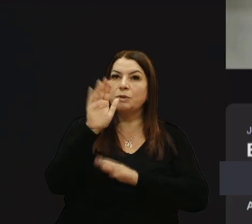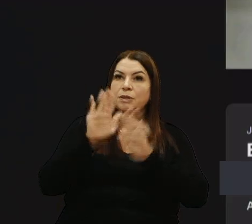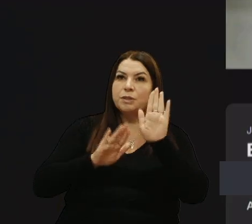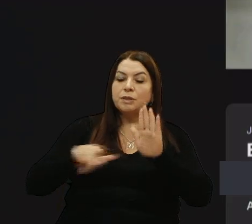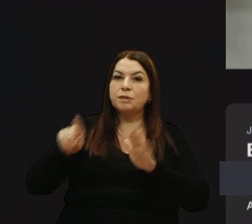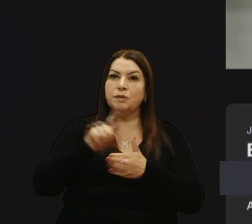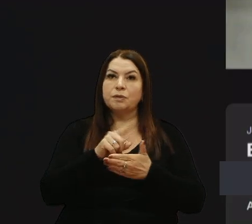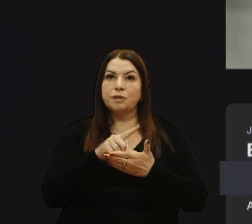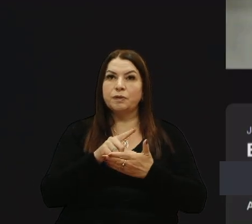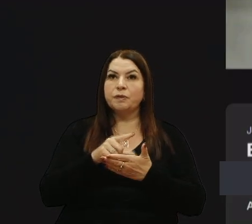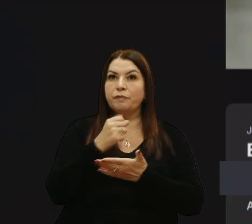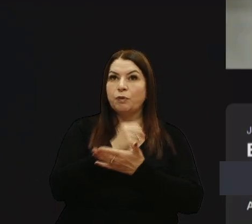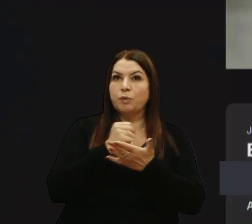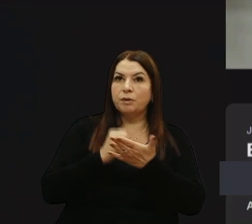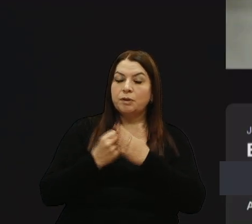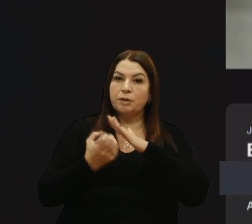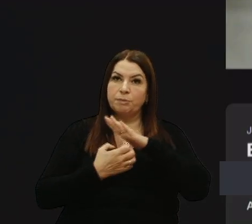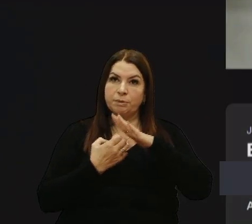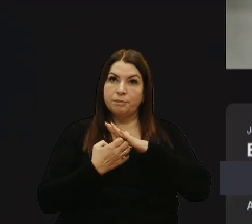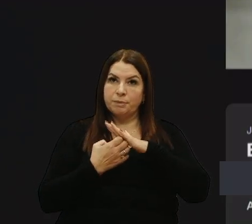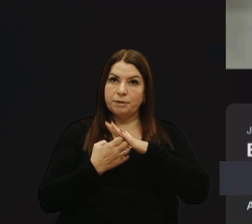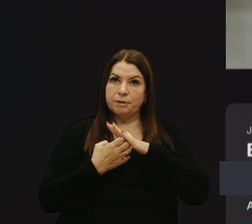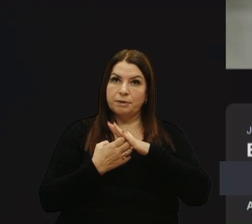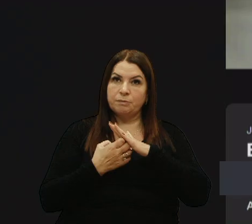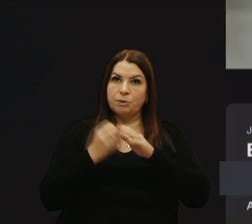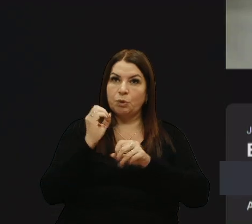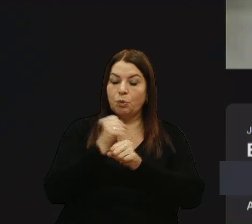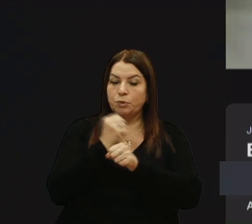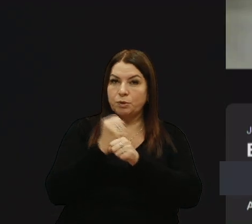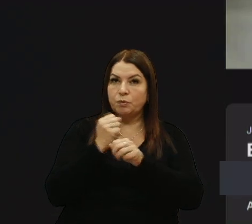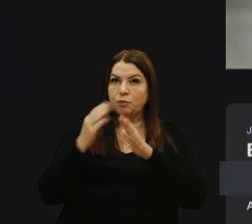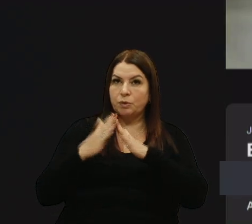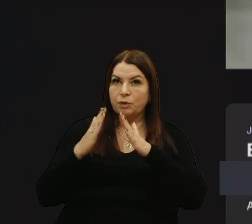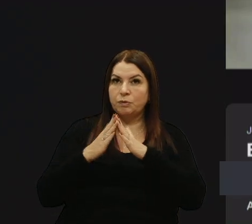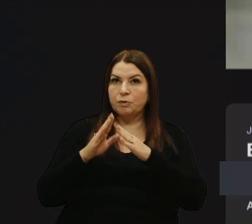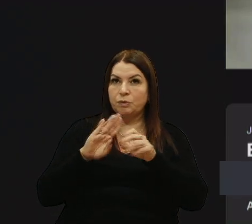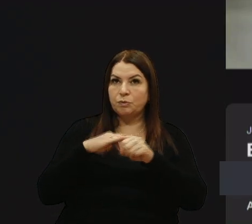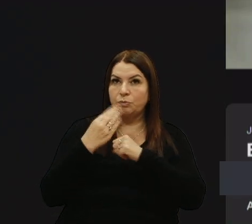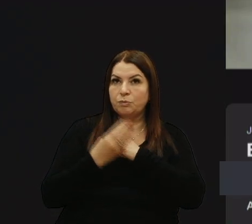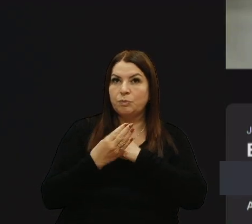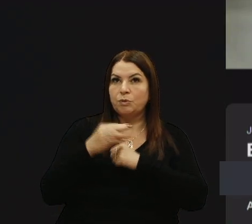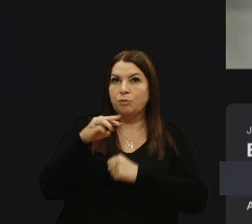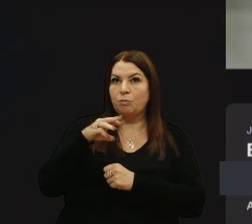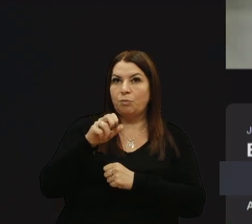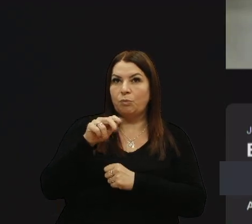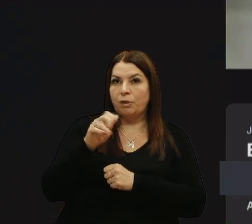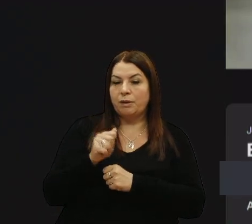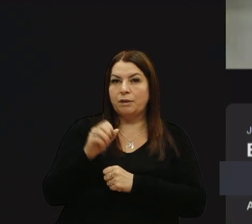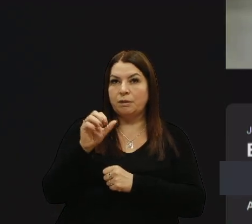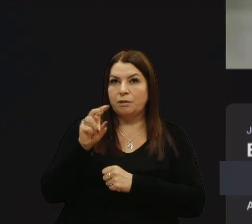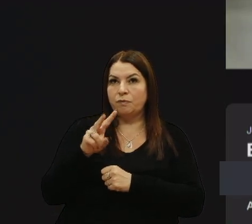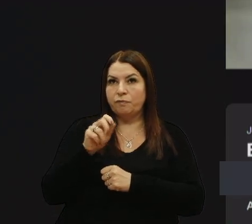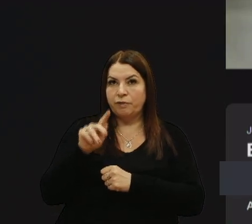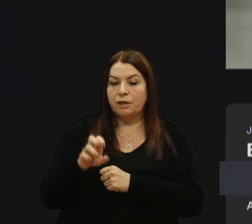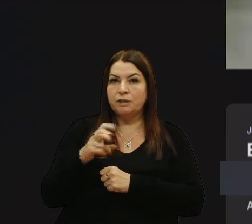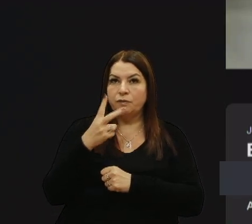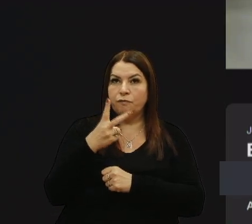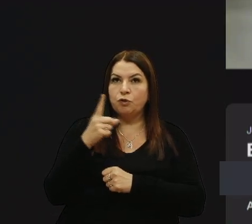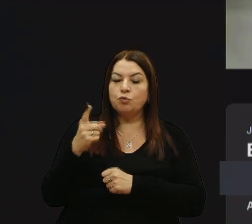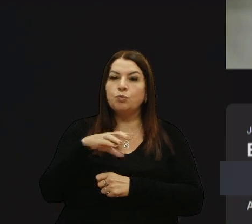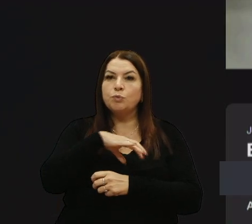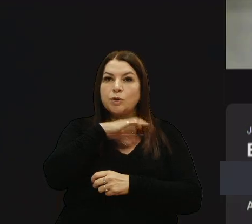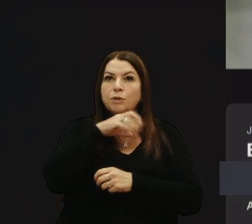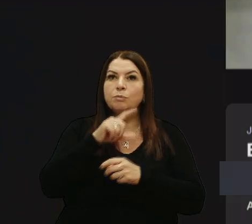que vai contratar a empresa para a construção de moradias no loteamento Morada do Vale. Serão 21 terrenos